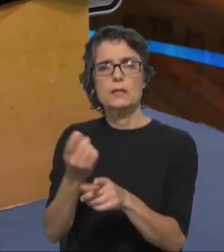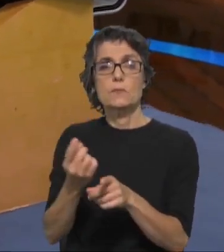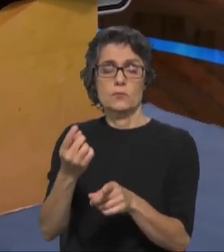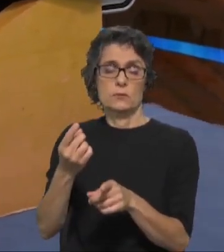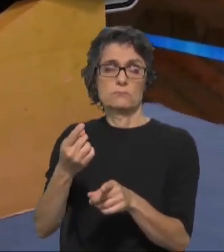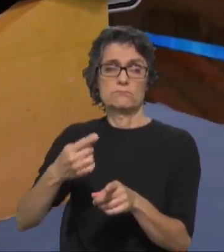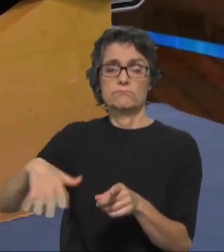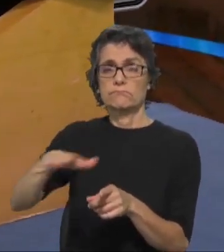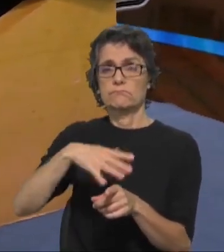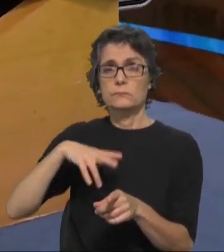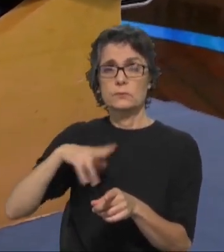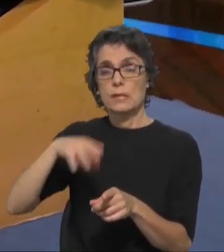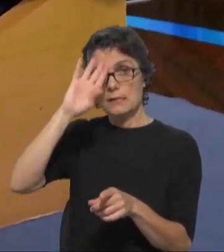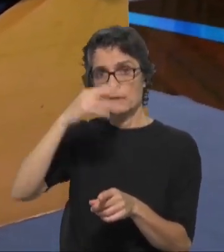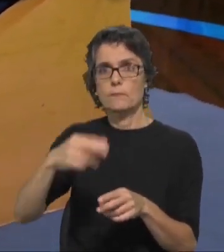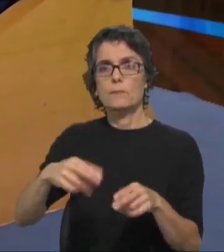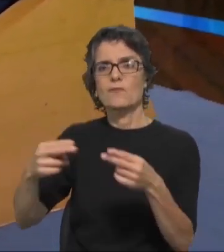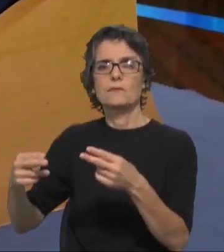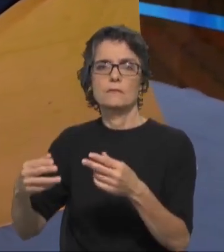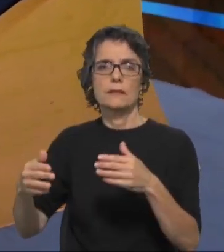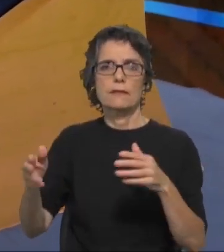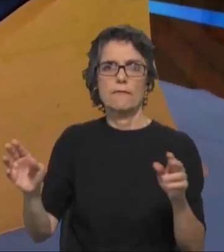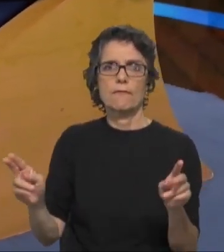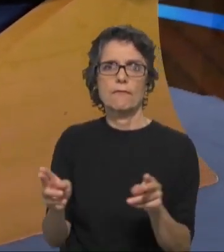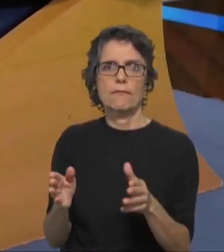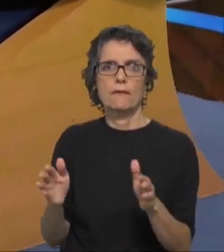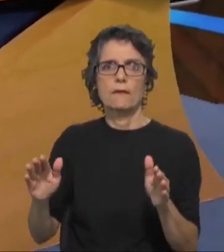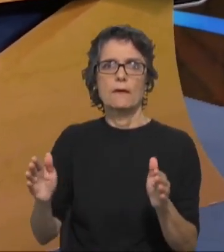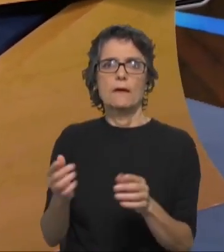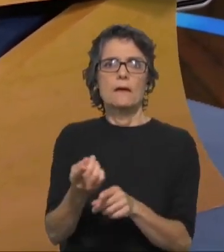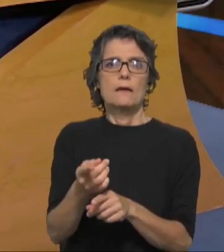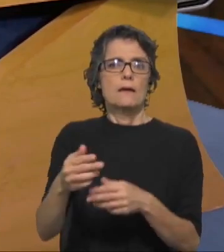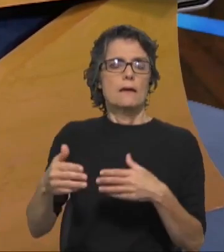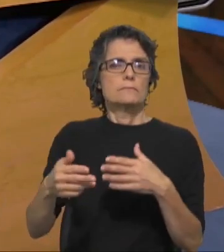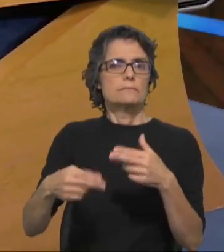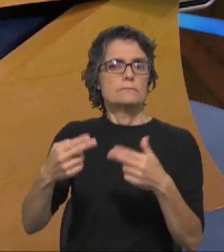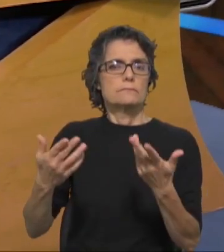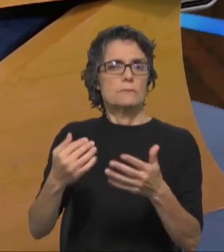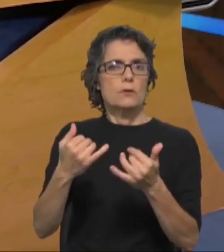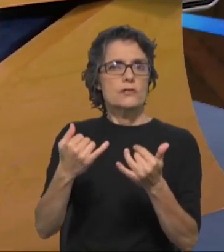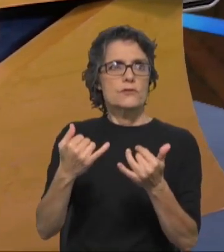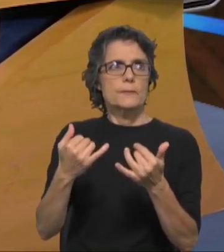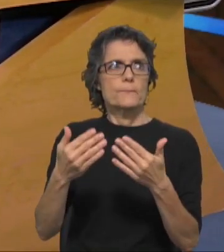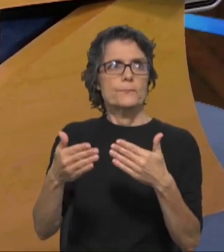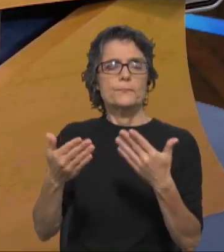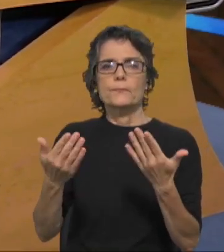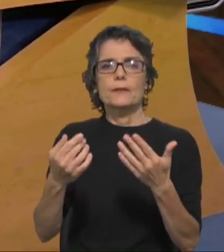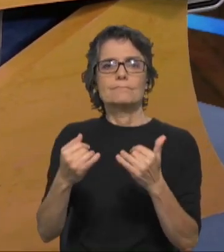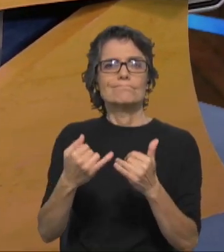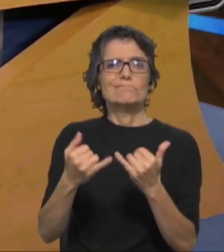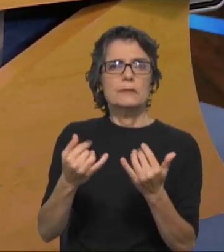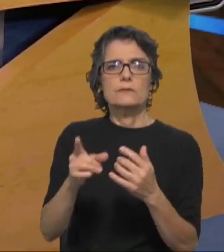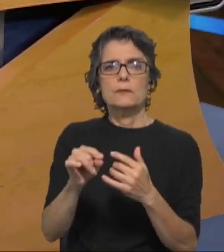em que as fronteiras são cada vez menores, é importante percebermos que o que é importado, ideias